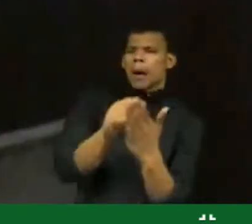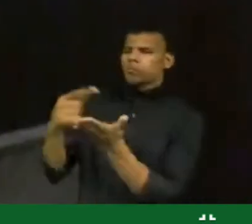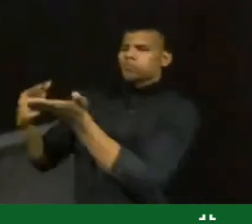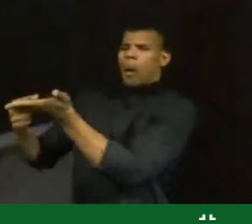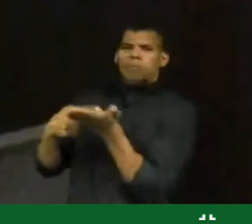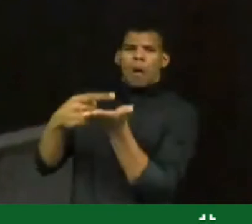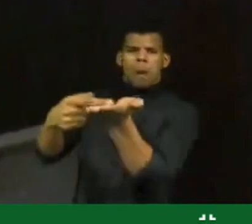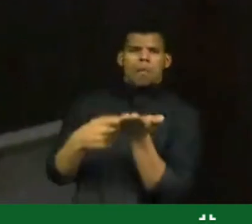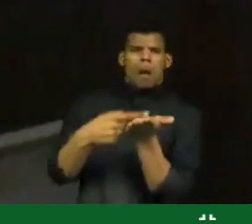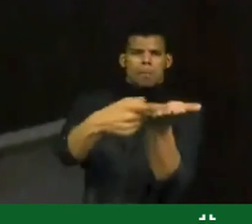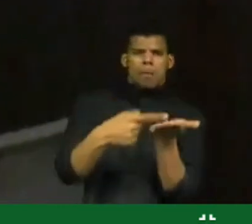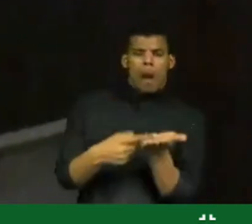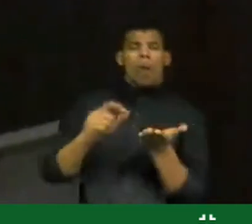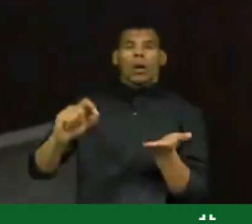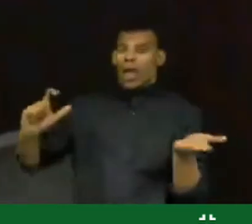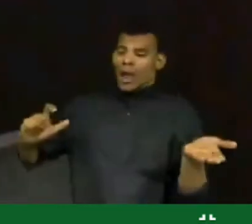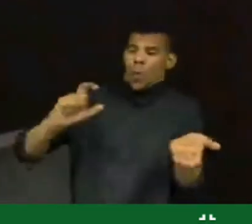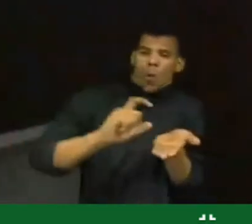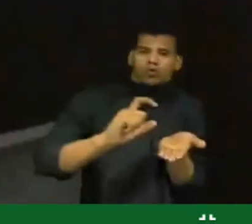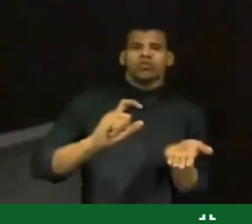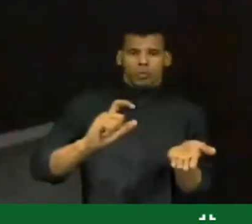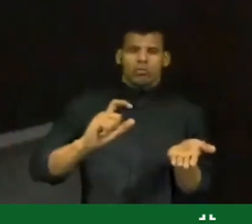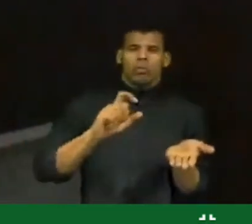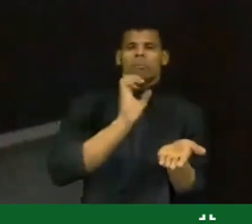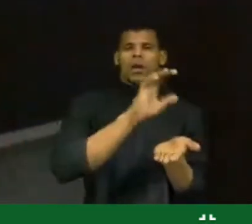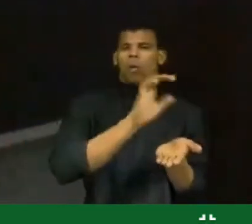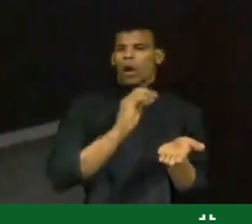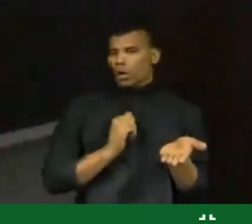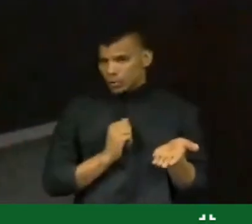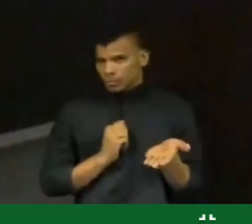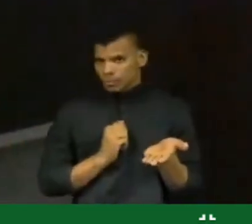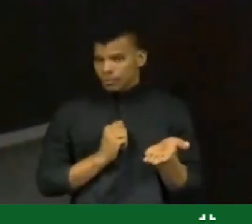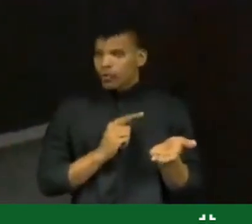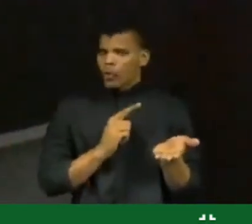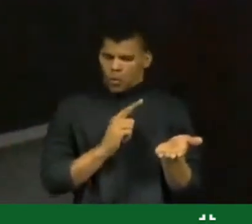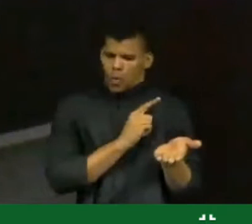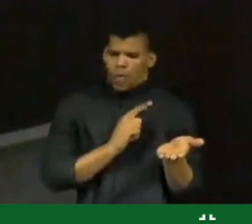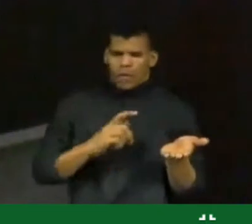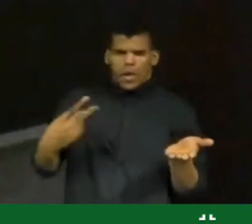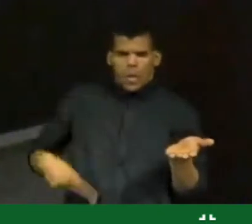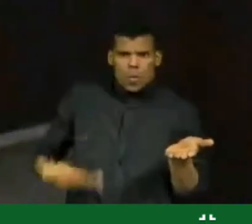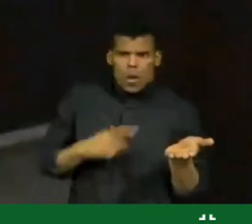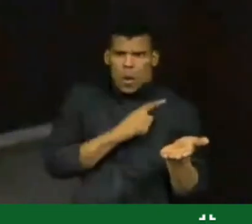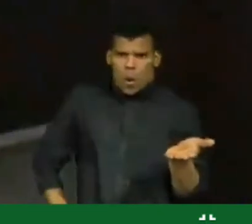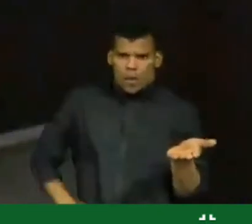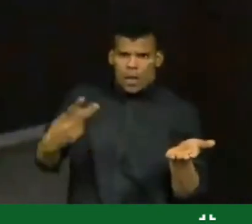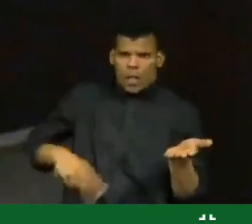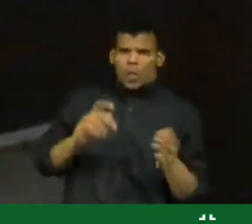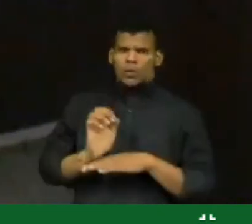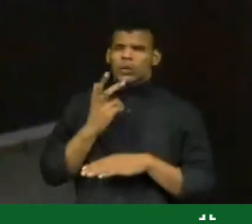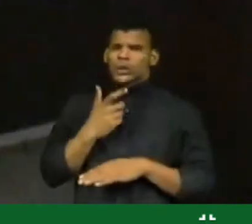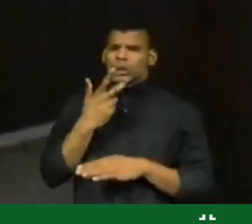e os recursos vieram via governo do estado também, mas nós tivemos o compromisso